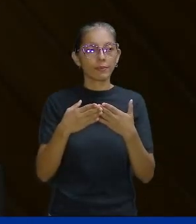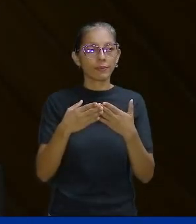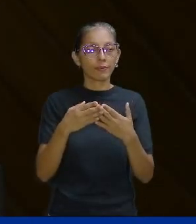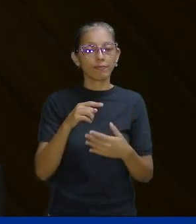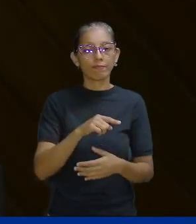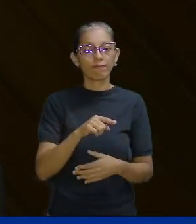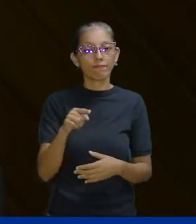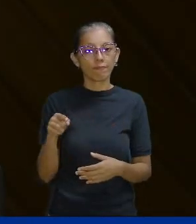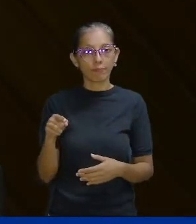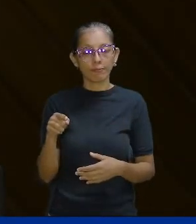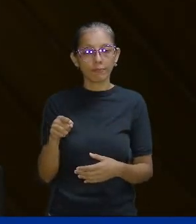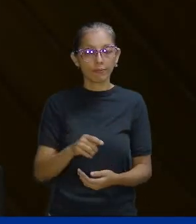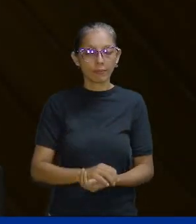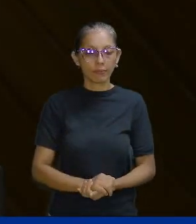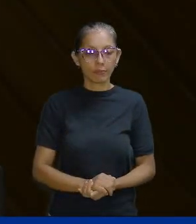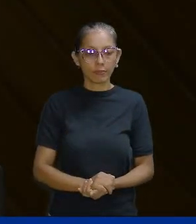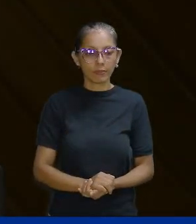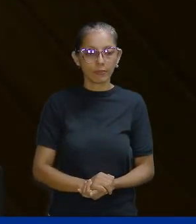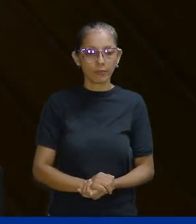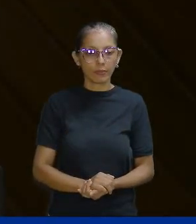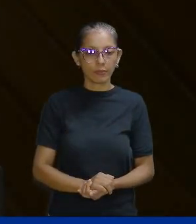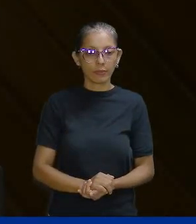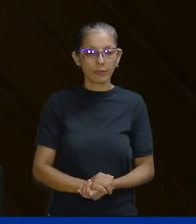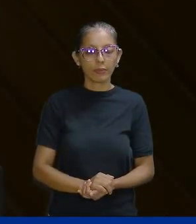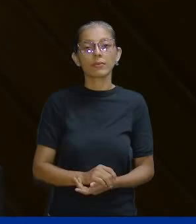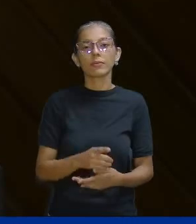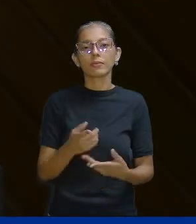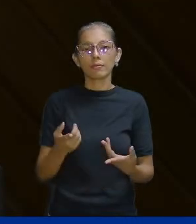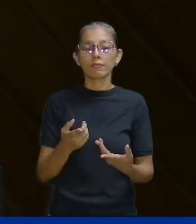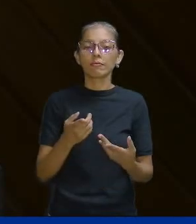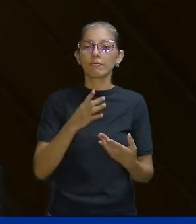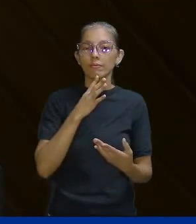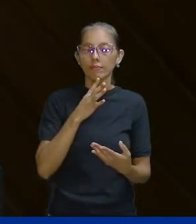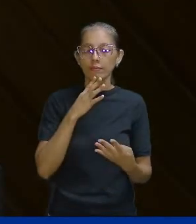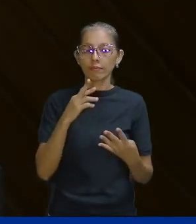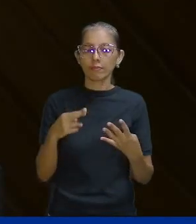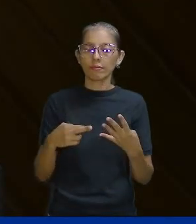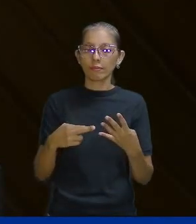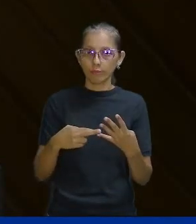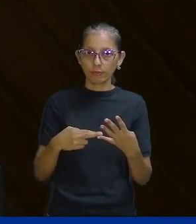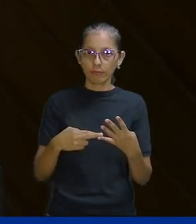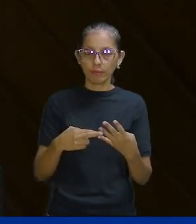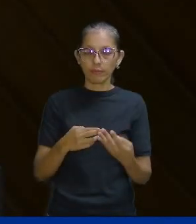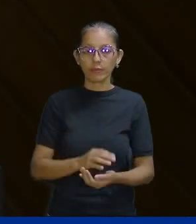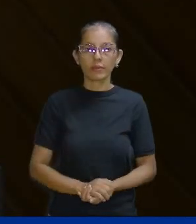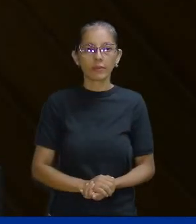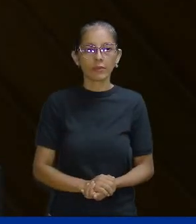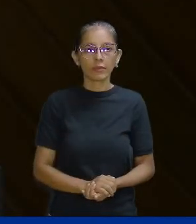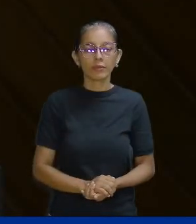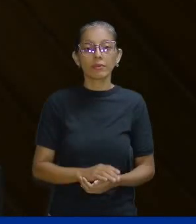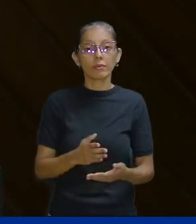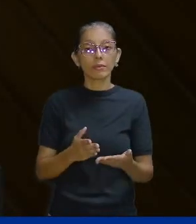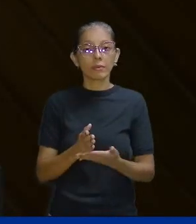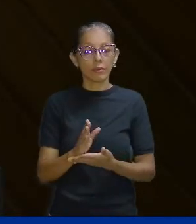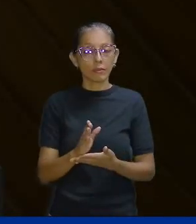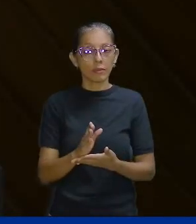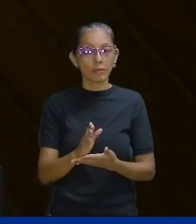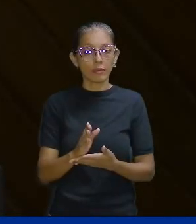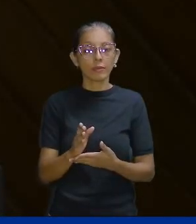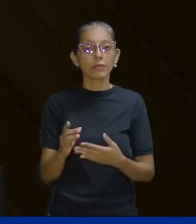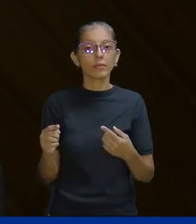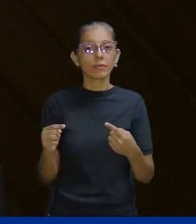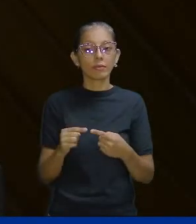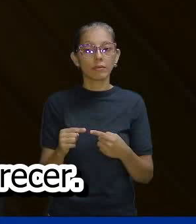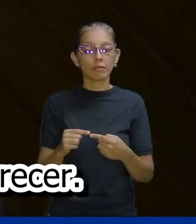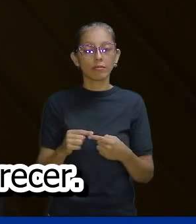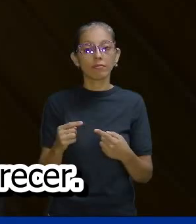conhecimento do provimento do recurso, o não provimento do recurso em detrimento à prestação de contas e a